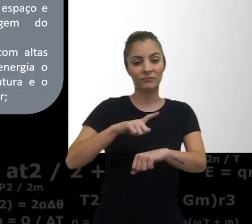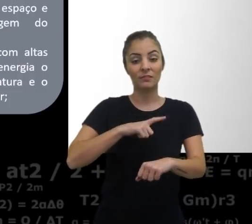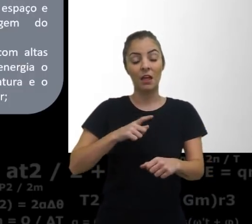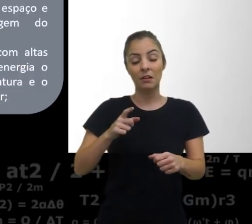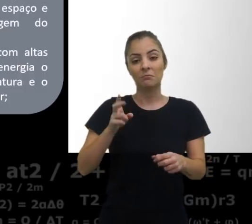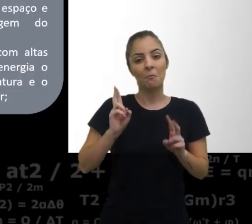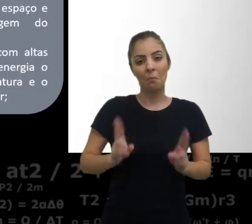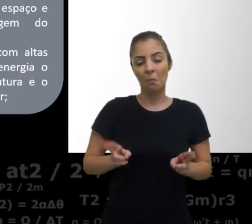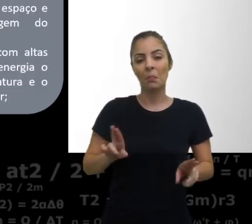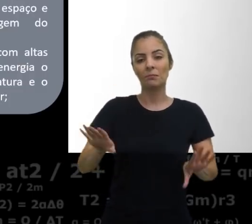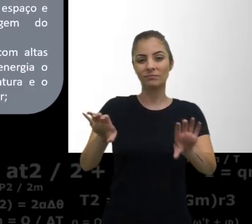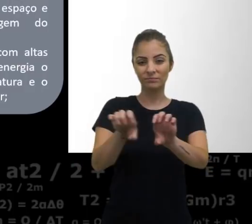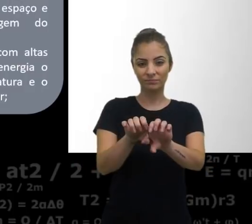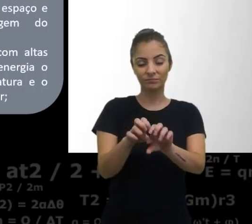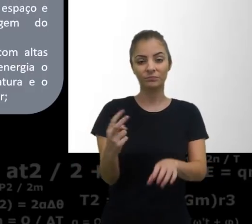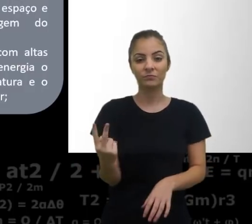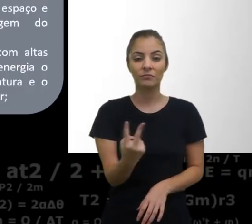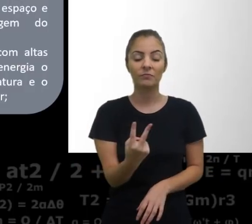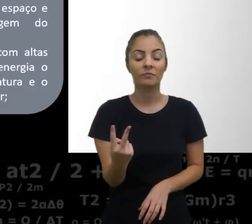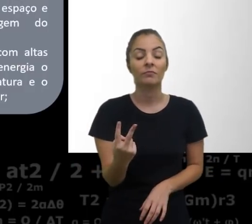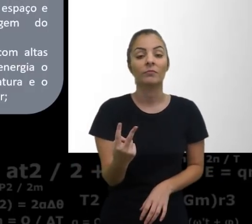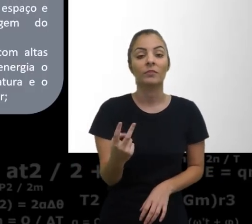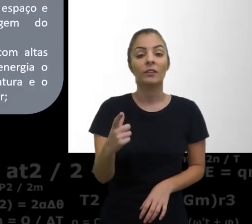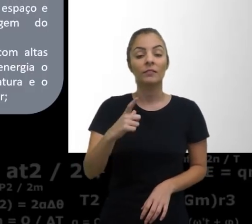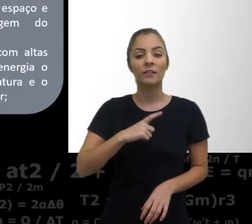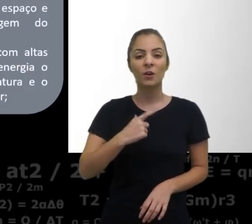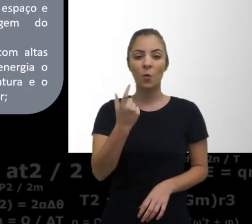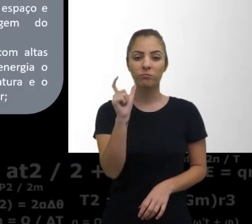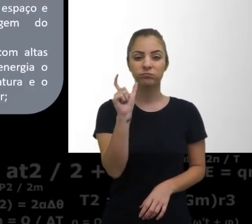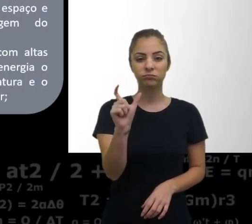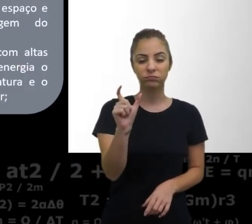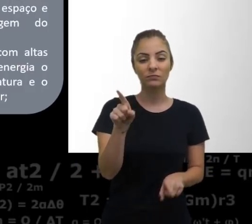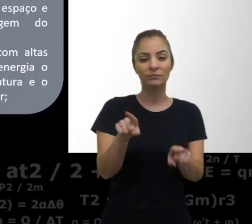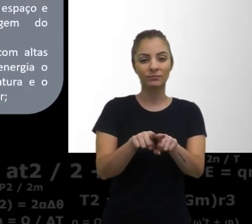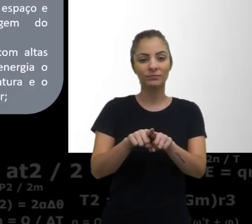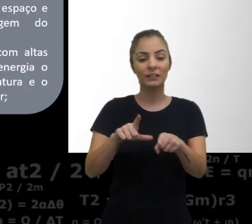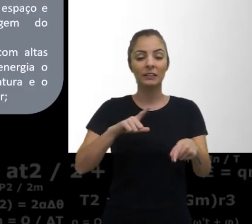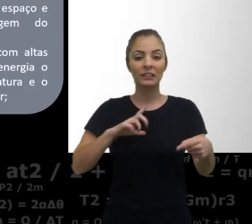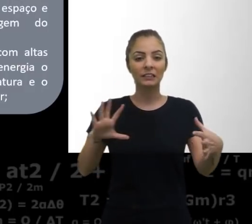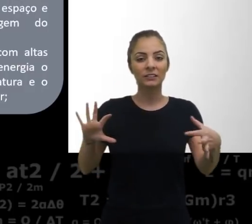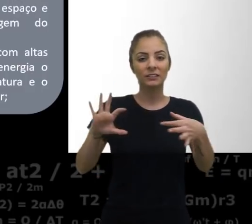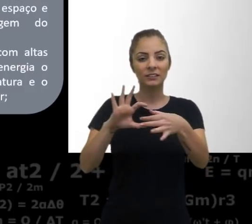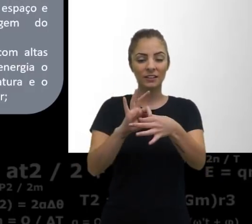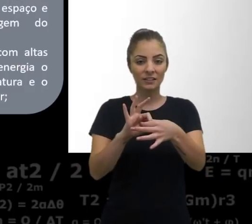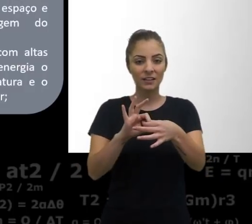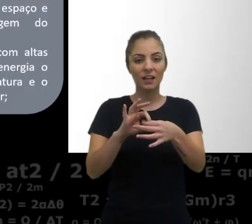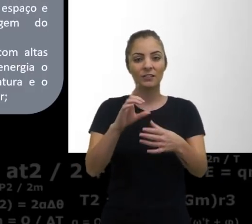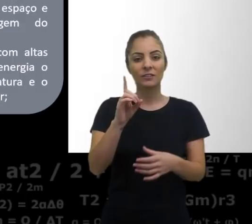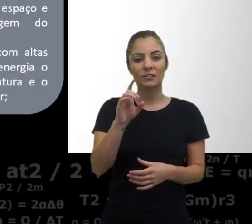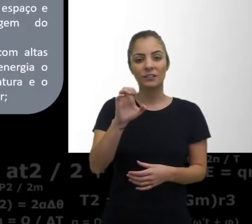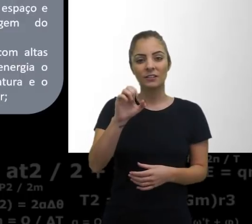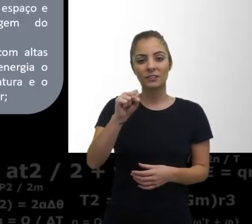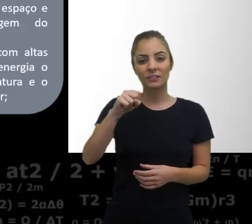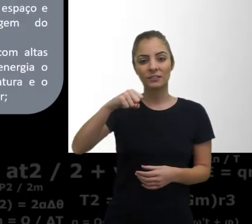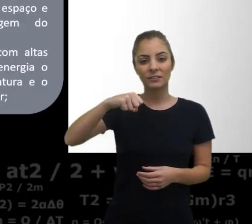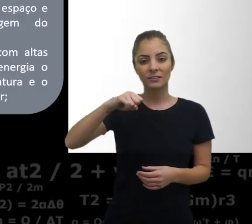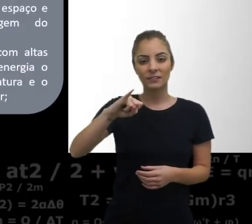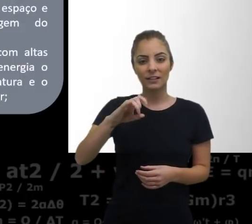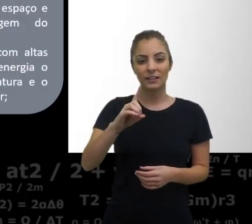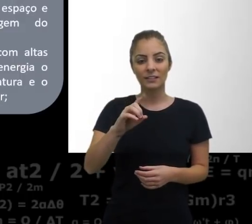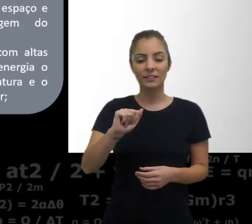Tá? E aqui tem um termo que está relacionado com a densidade de matéria e energia. É só lembrar que